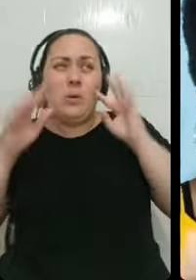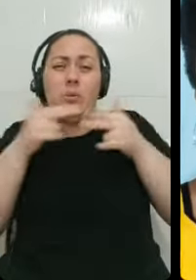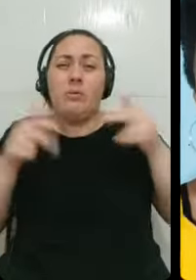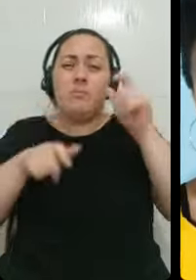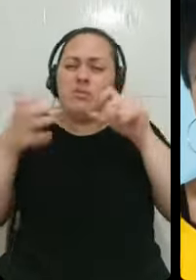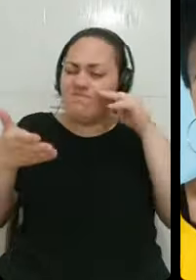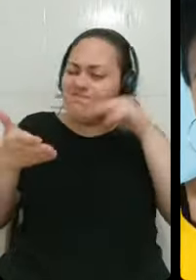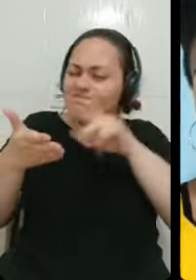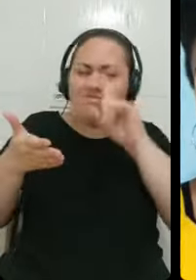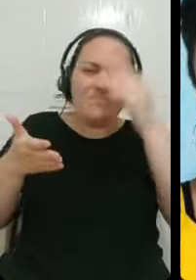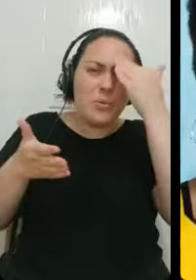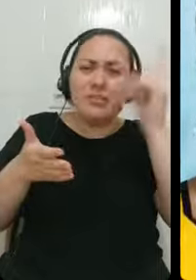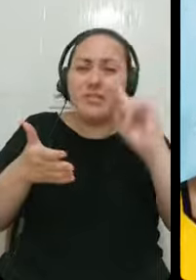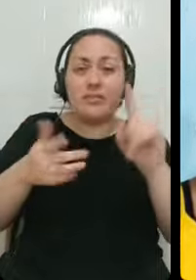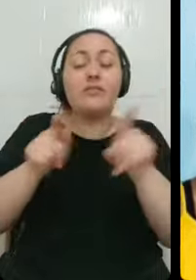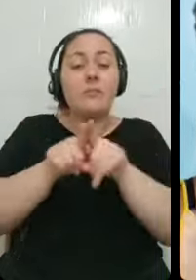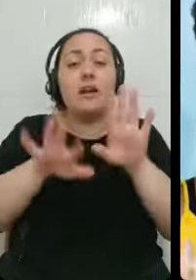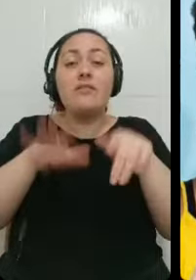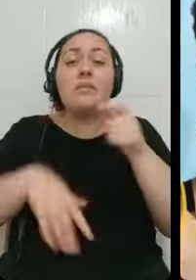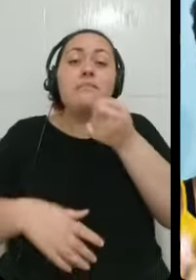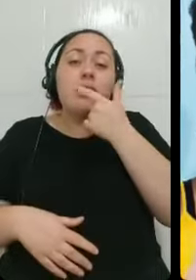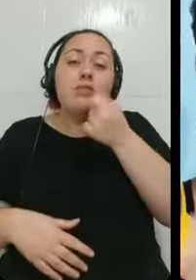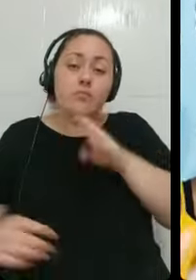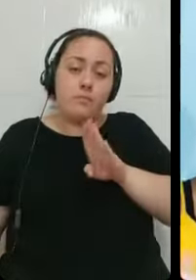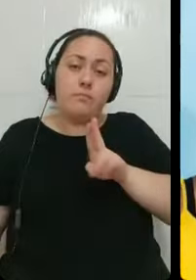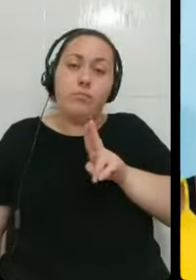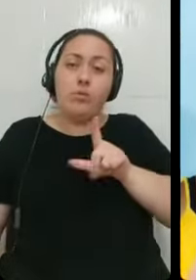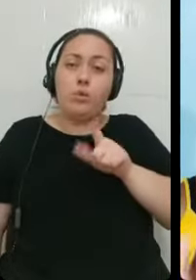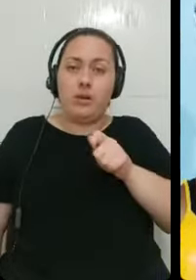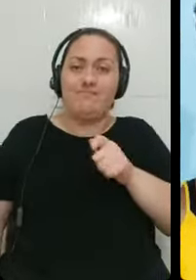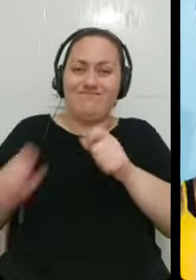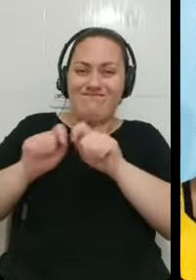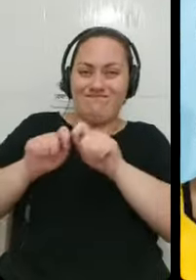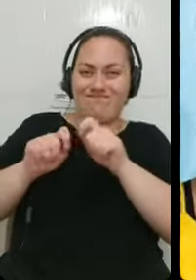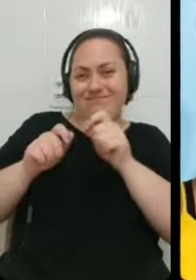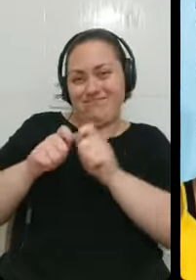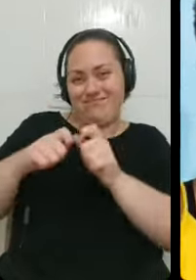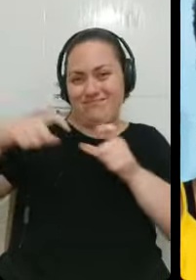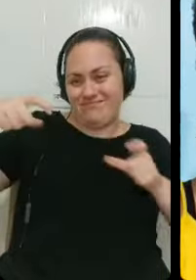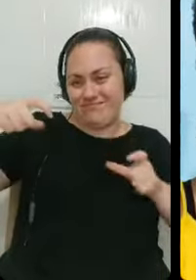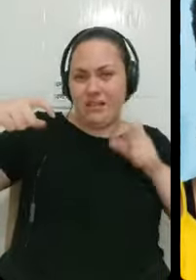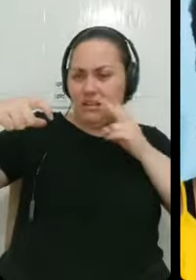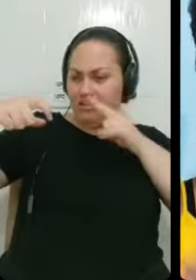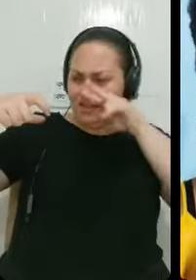medicamentos, as bulas, às vezes, as pessoas têm um pouco de dificuldade de interpretar porque o nome já é um pouquinho